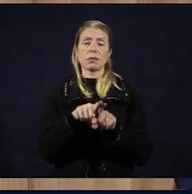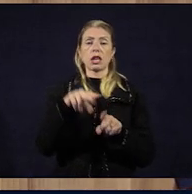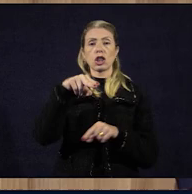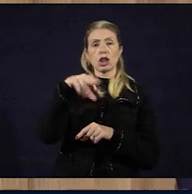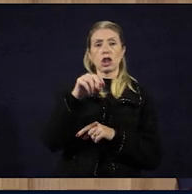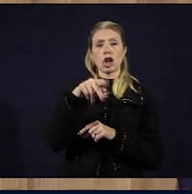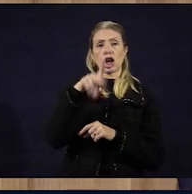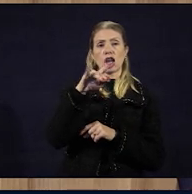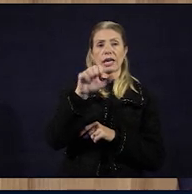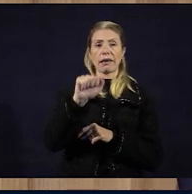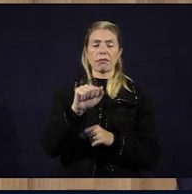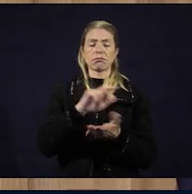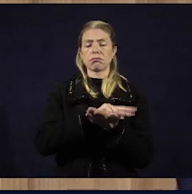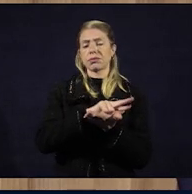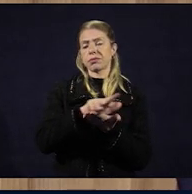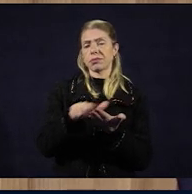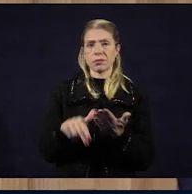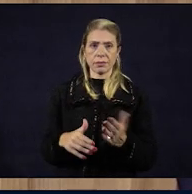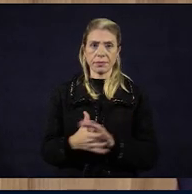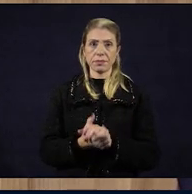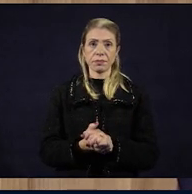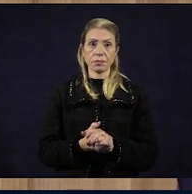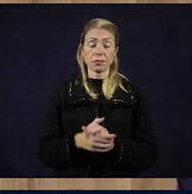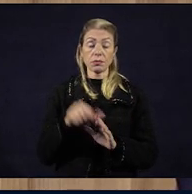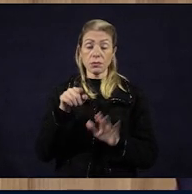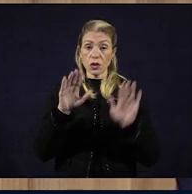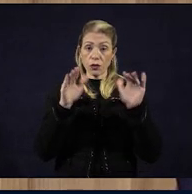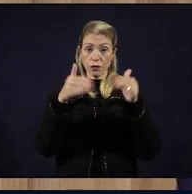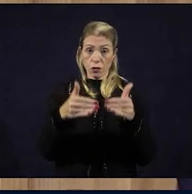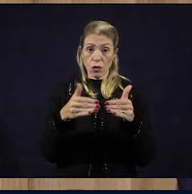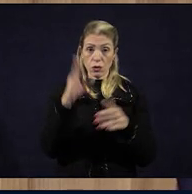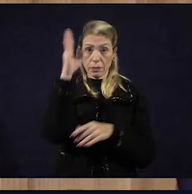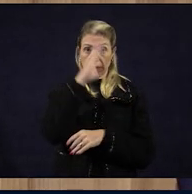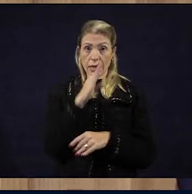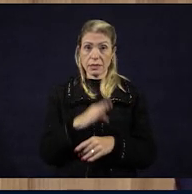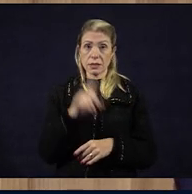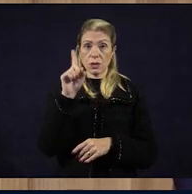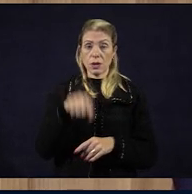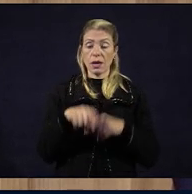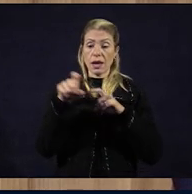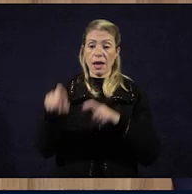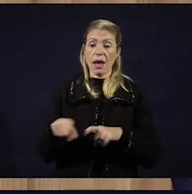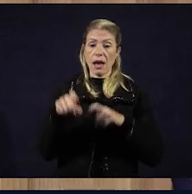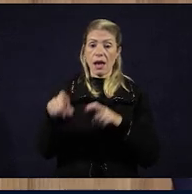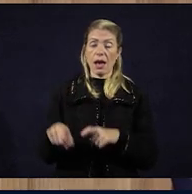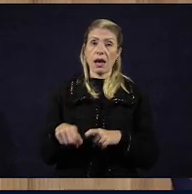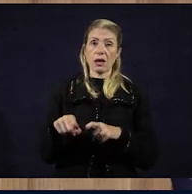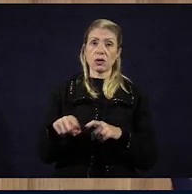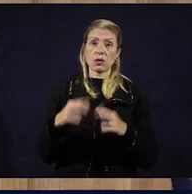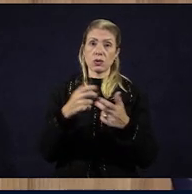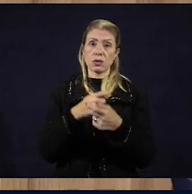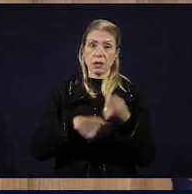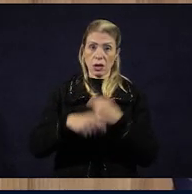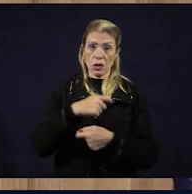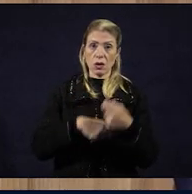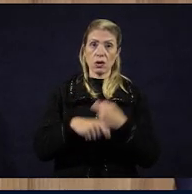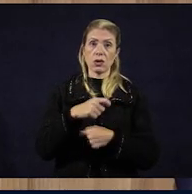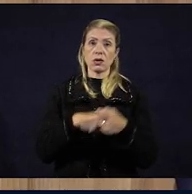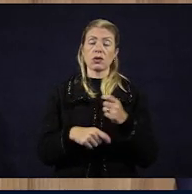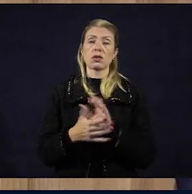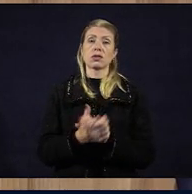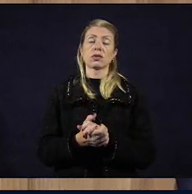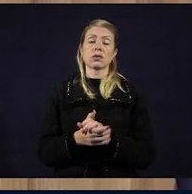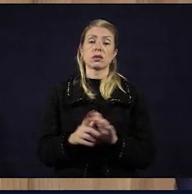elas o foco delas no Brasil era O agronegócio setor do agronegócio depois mineração portas